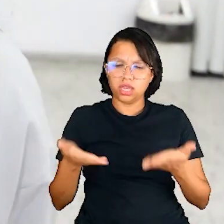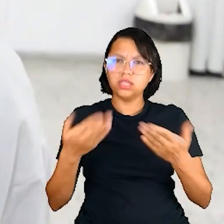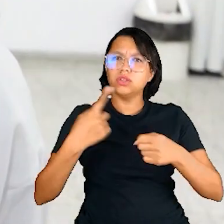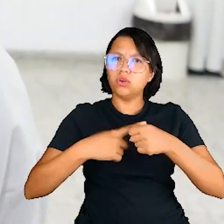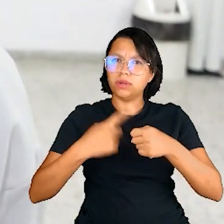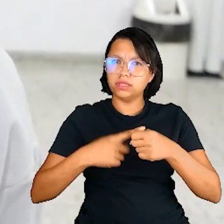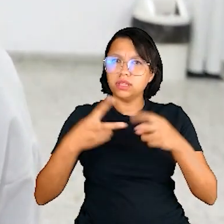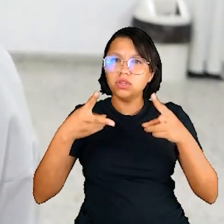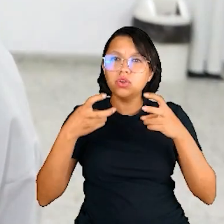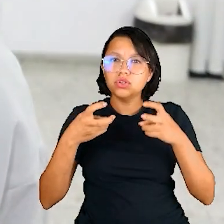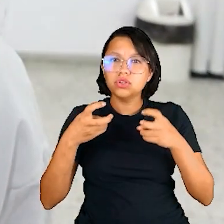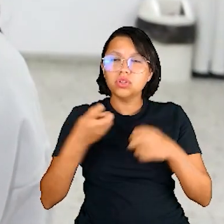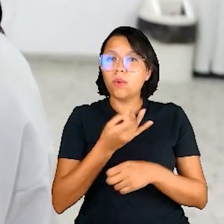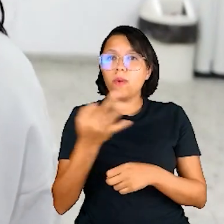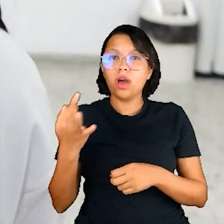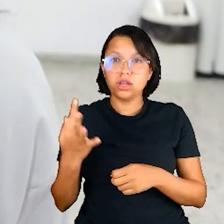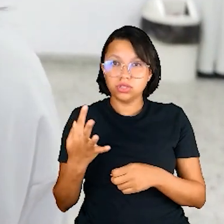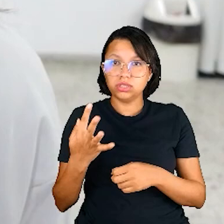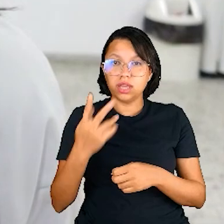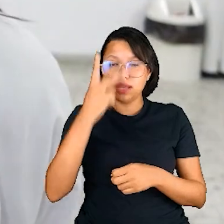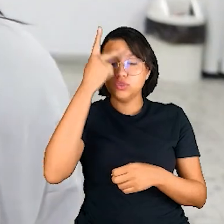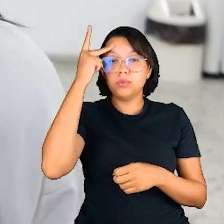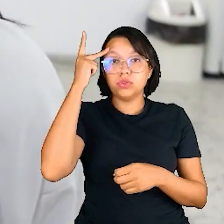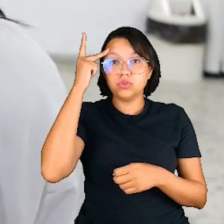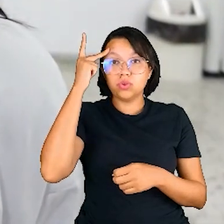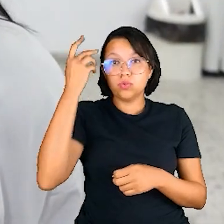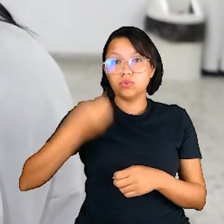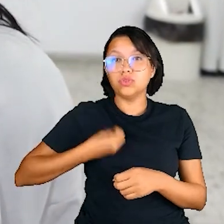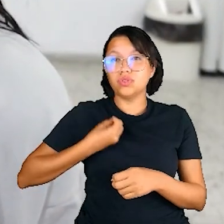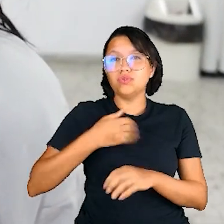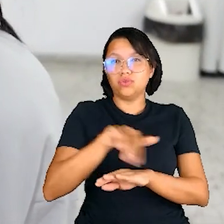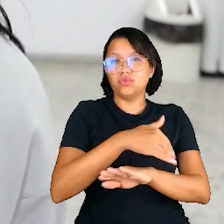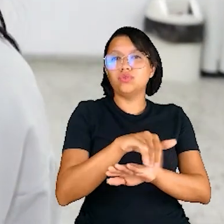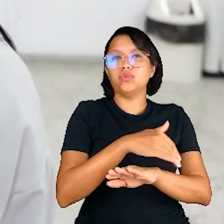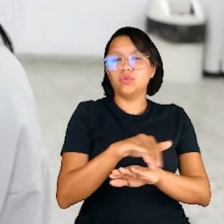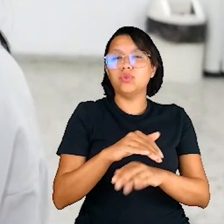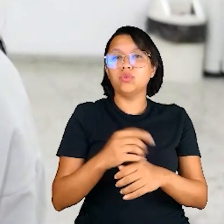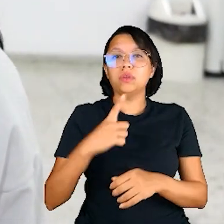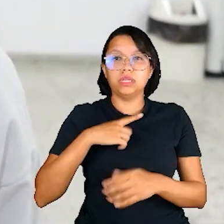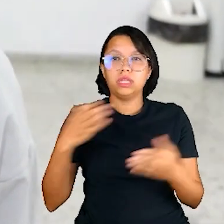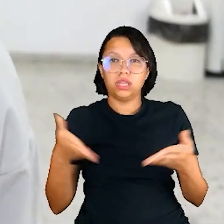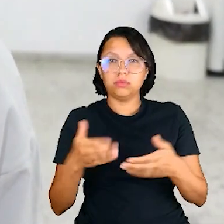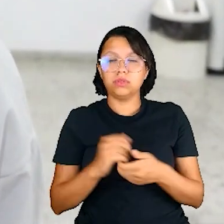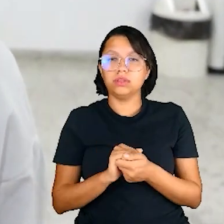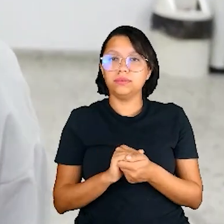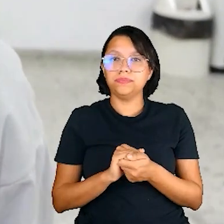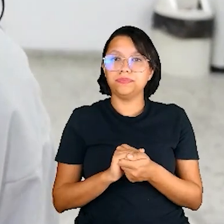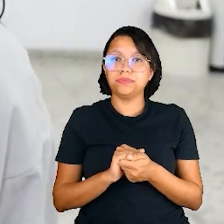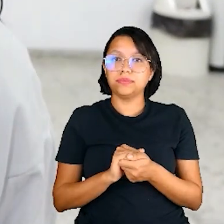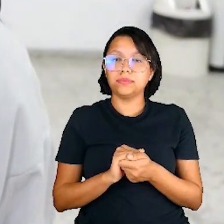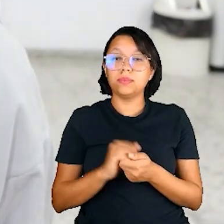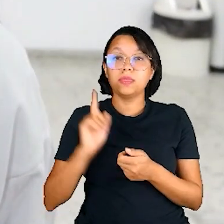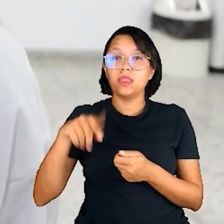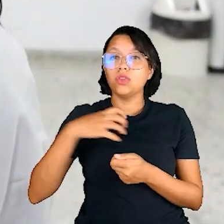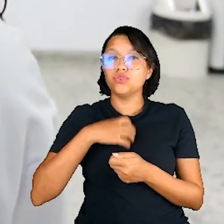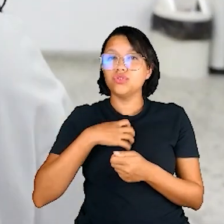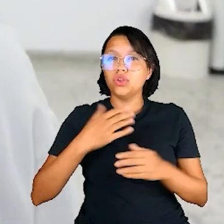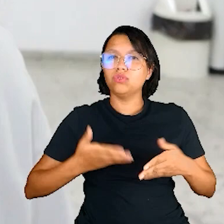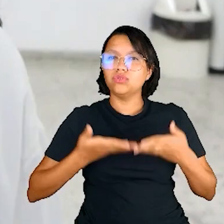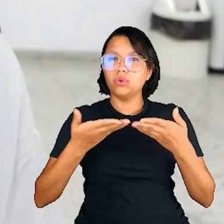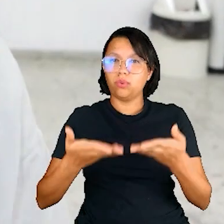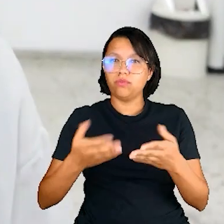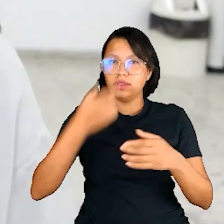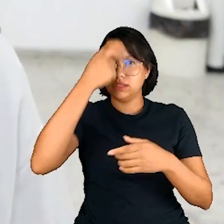enriquecedor para a cidade, considerando o número bastante elevado de pessoas em situação de rua que nós temos aqui. É uma forma